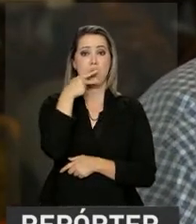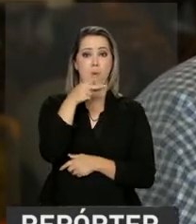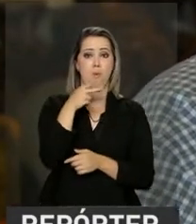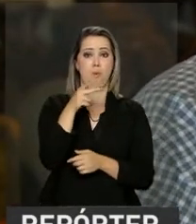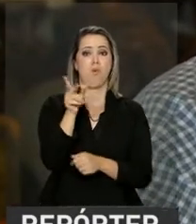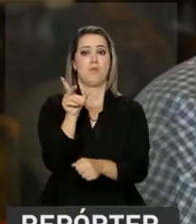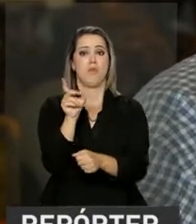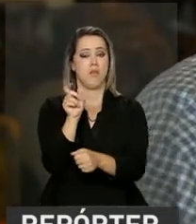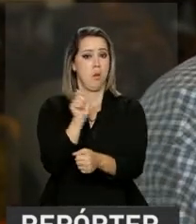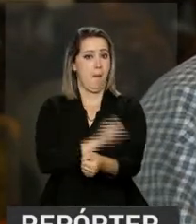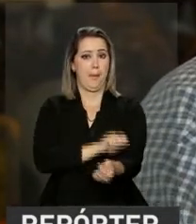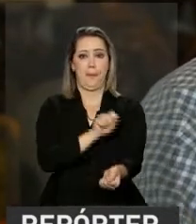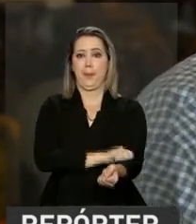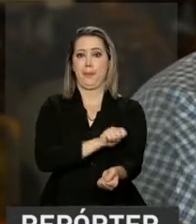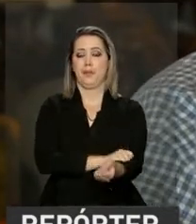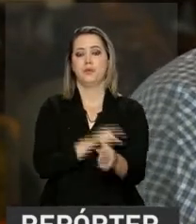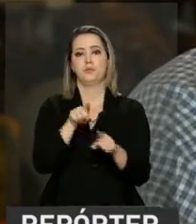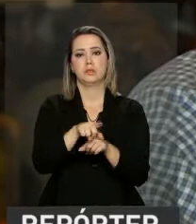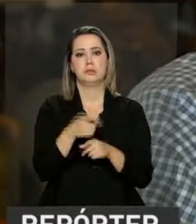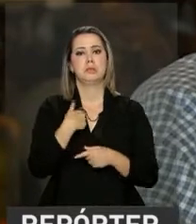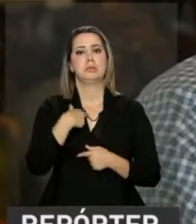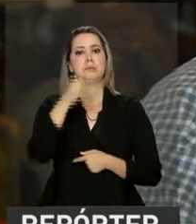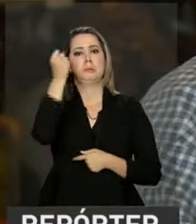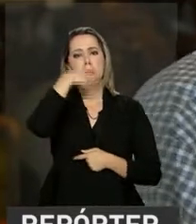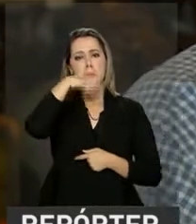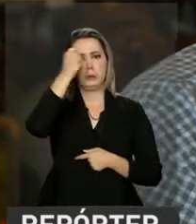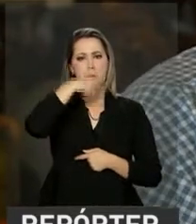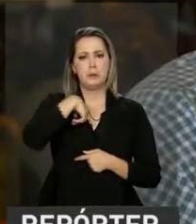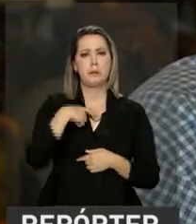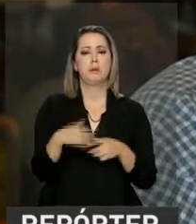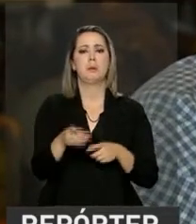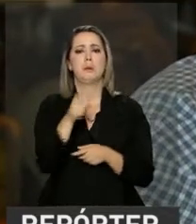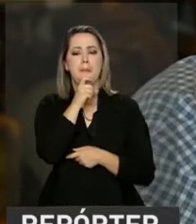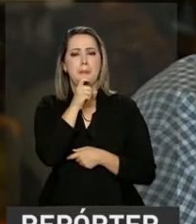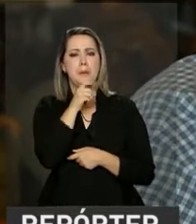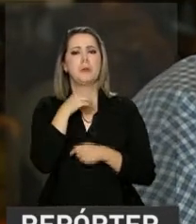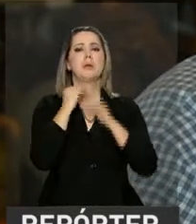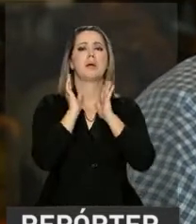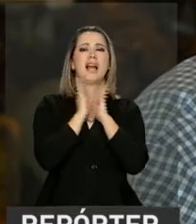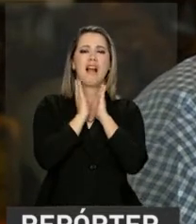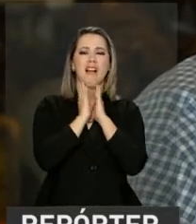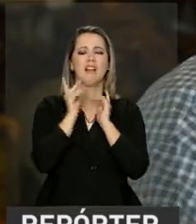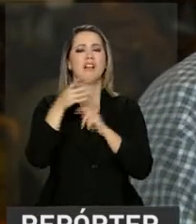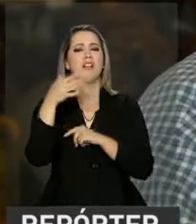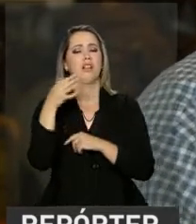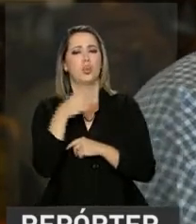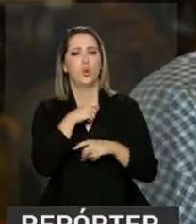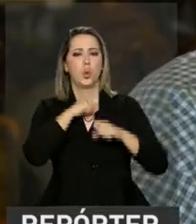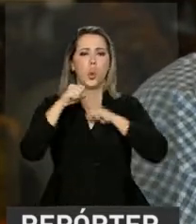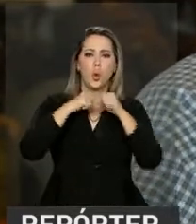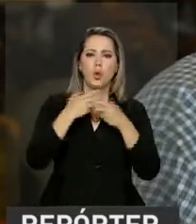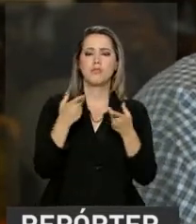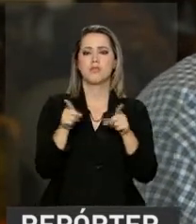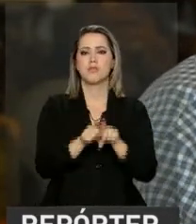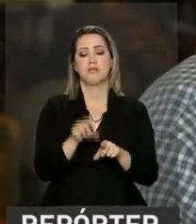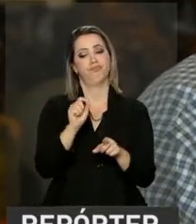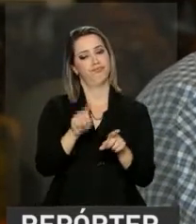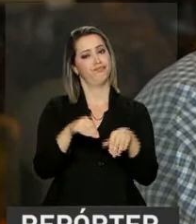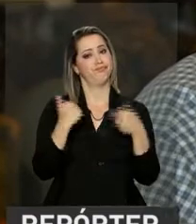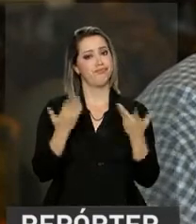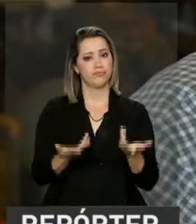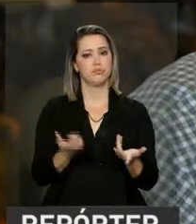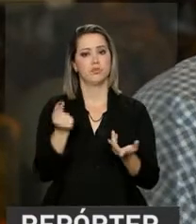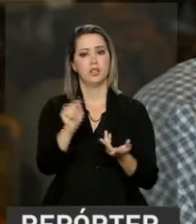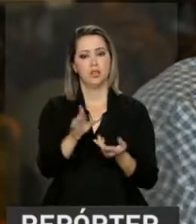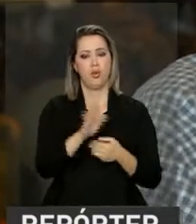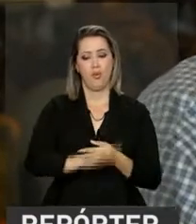mais problemas. Muito resfriado, muita gripe, problemas com a garganta, tosse e, consequentemente,